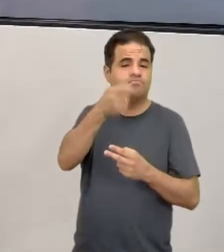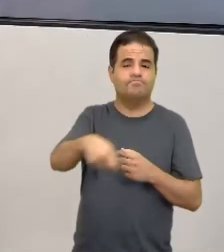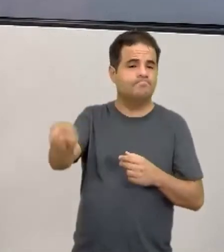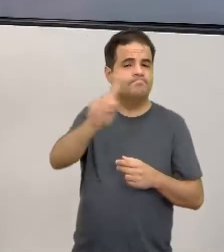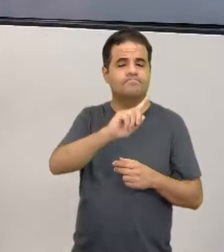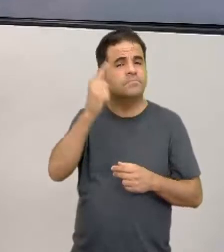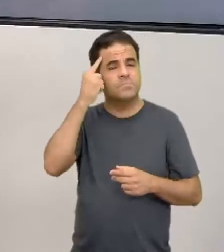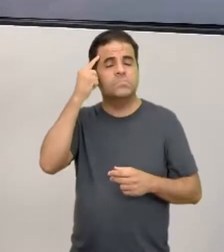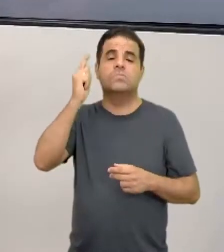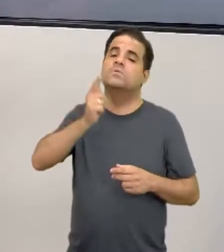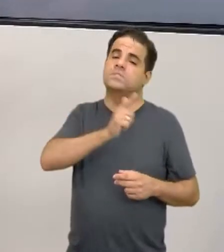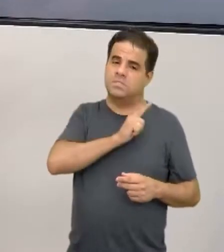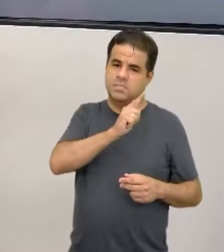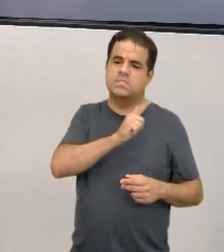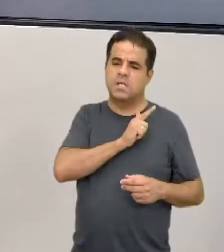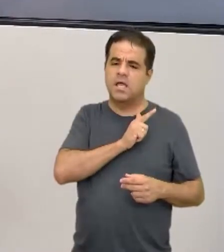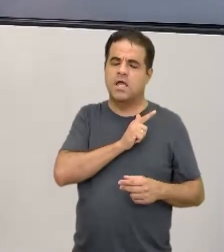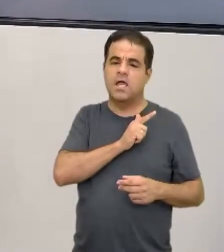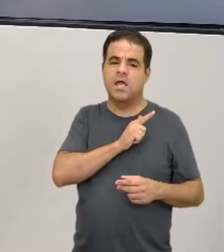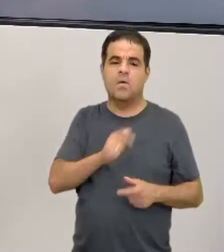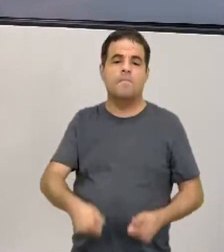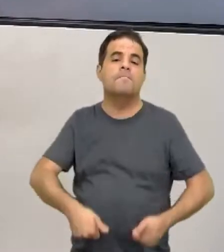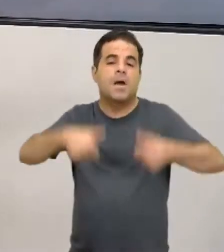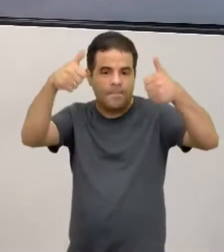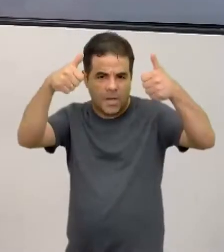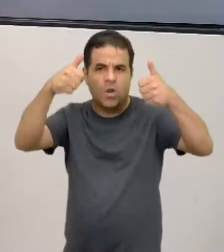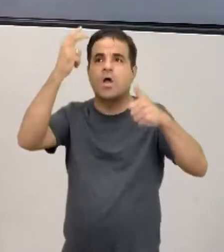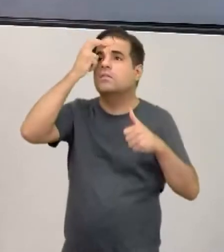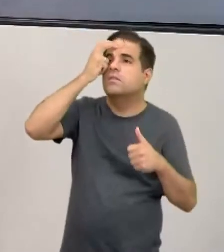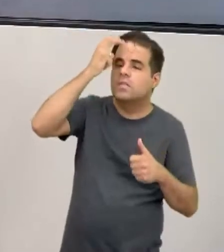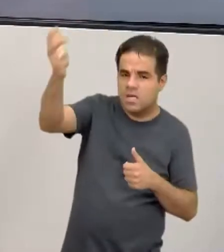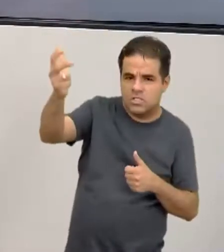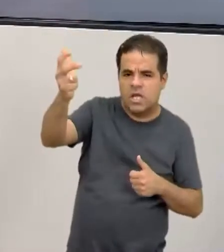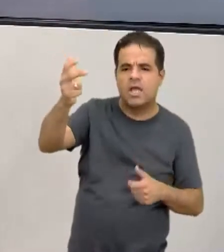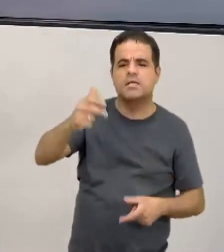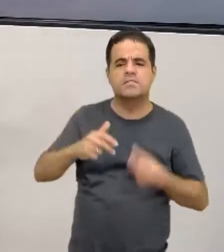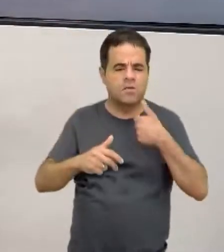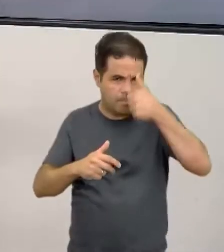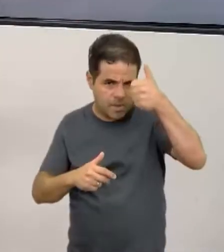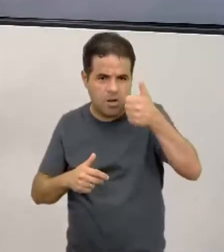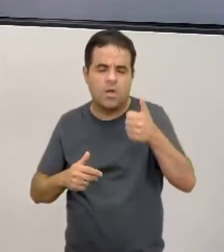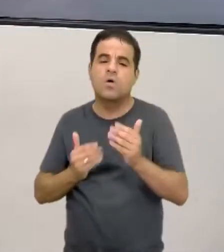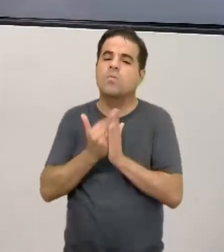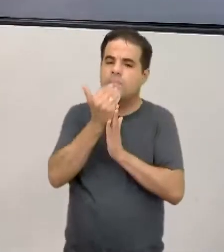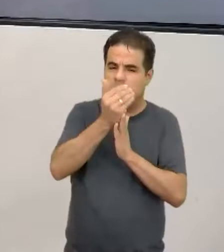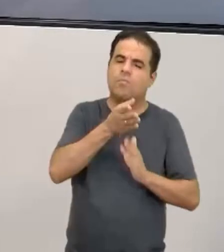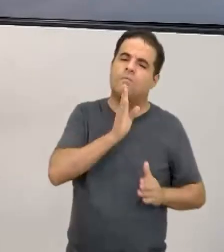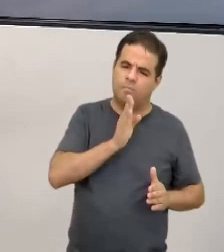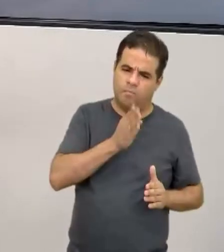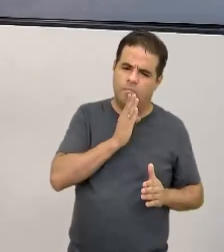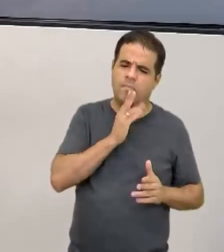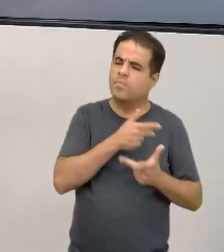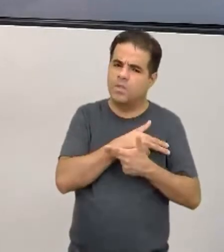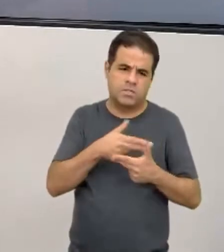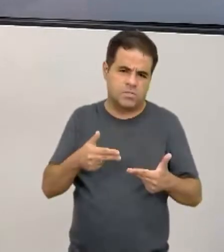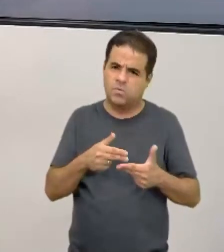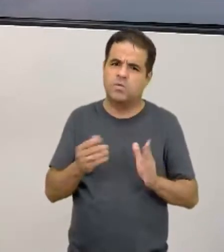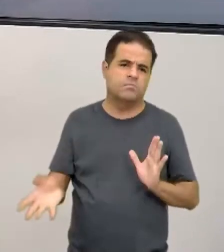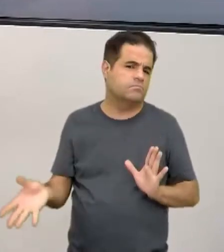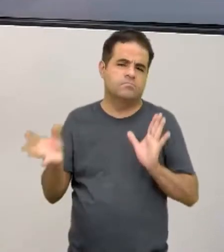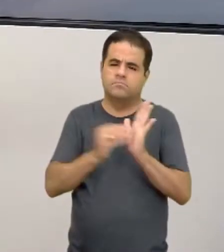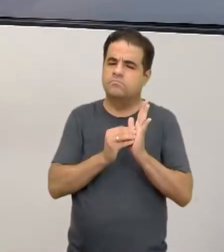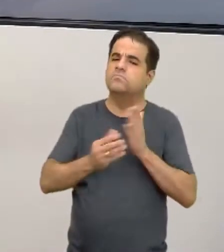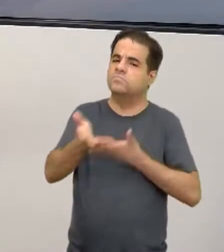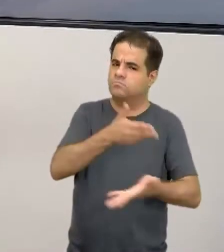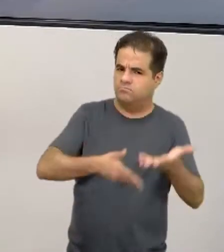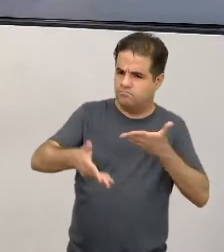necessariamente a gente tem também uma melhor inteligência e um aumento do conhecimento. Essas coisas não estão necessariamente